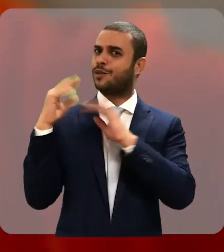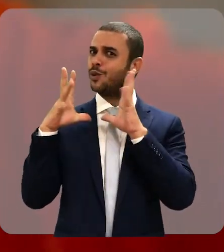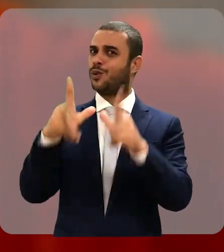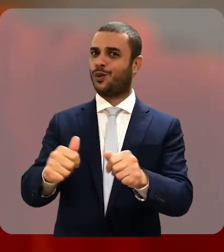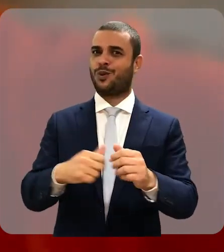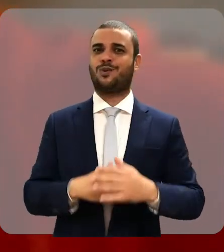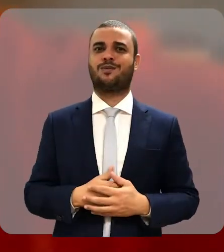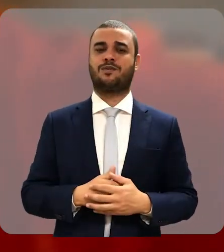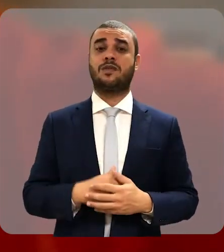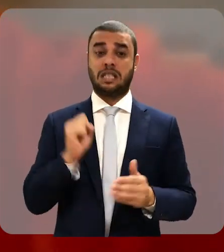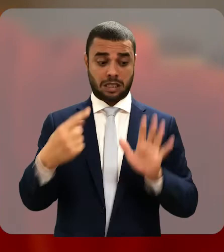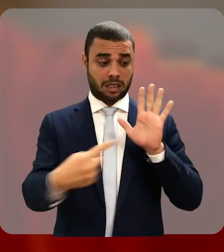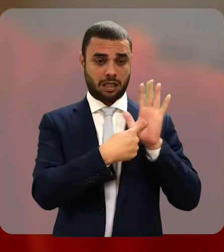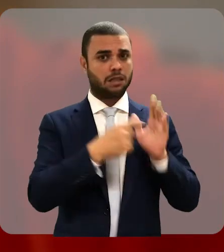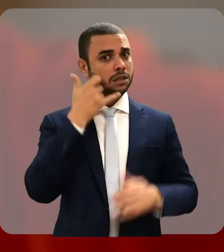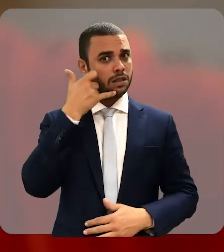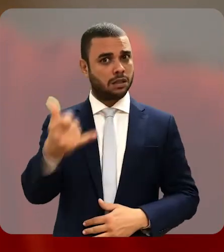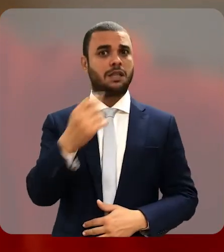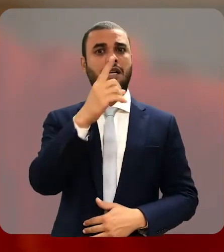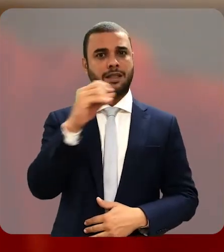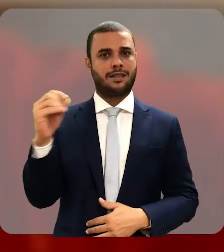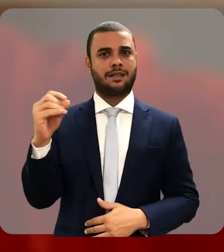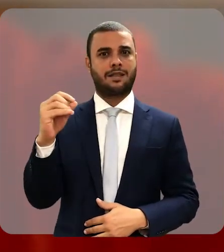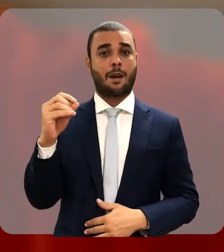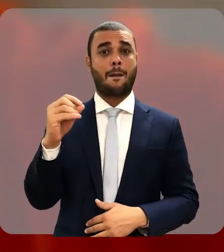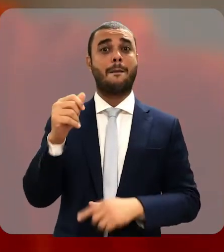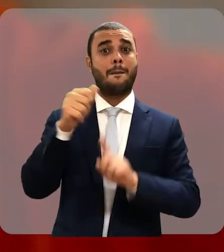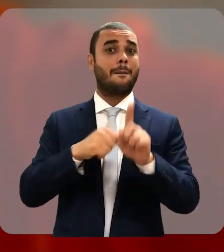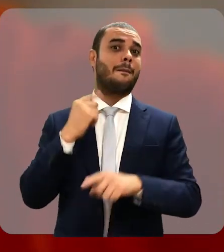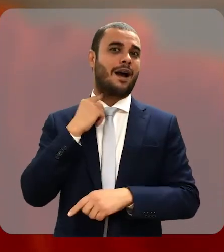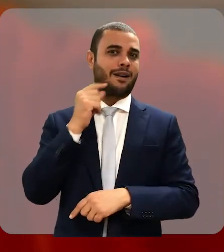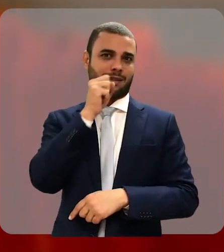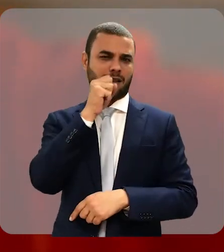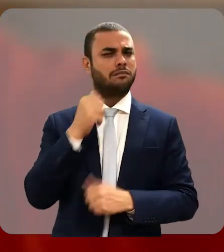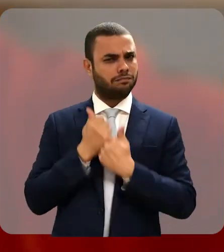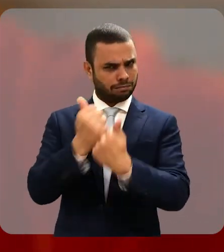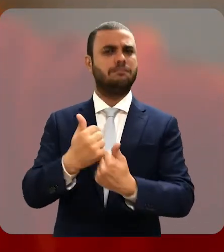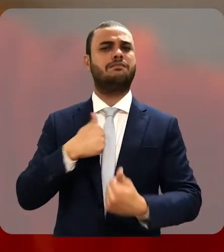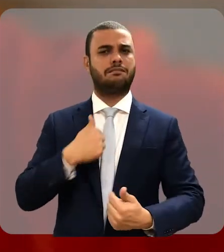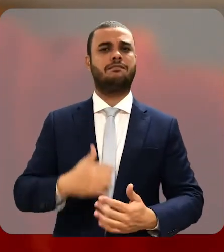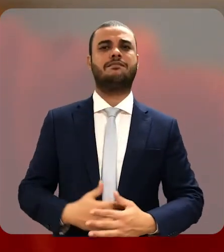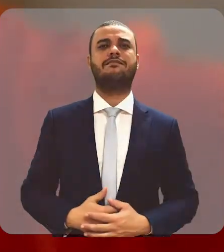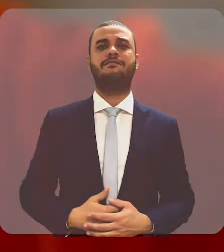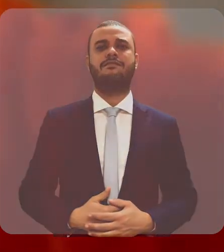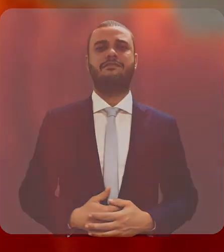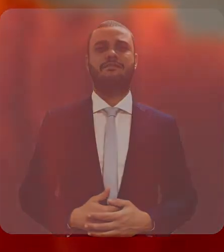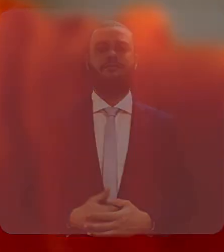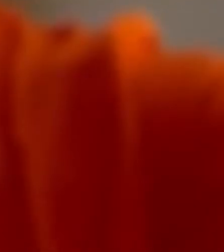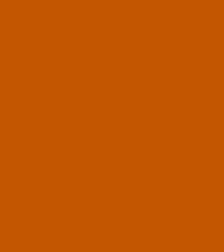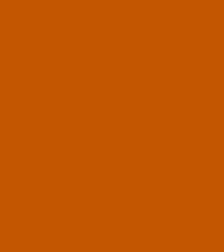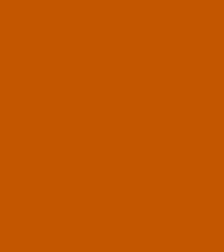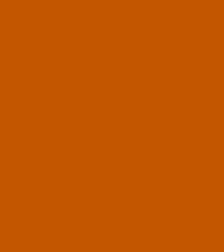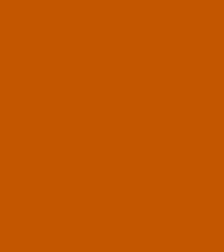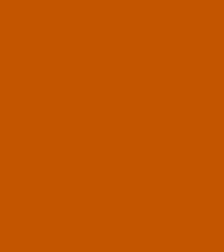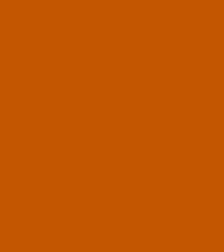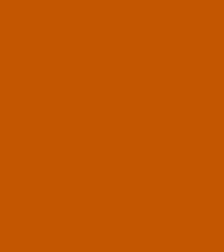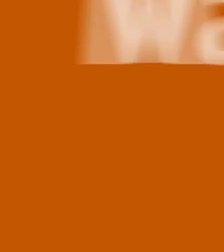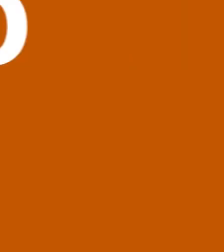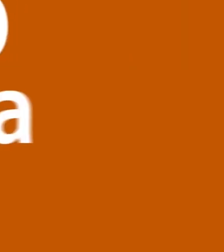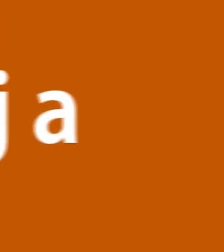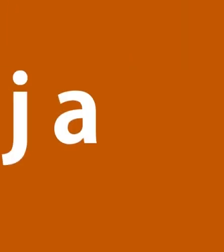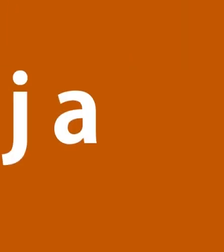proteger é responsabilidade de todos. Para denunciar, Disque 100. Maio Laranja, eu apoio.